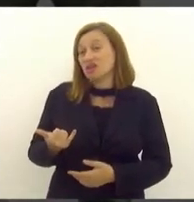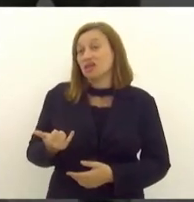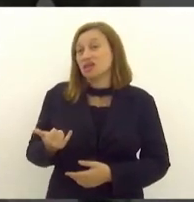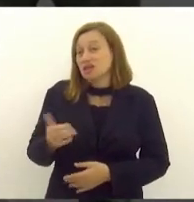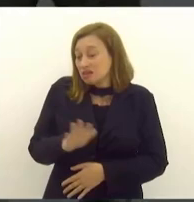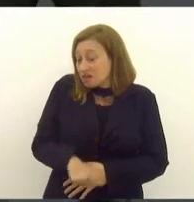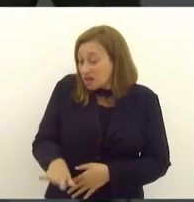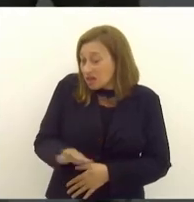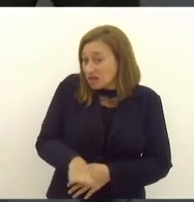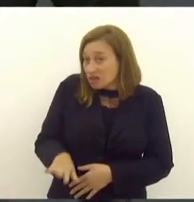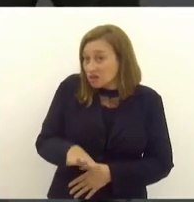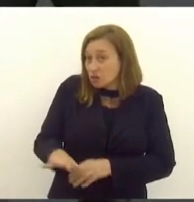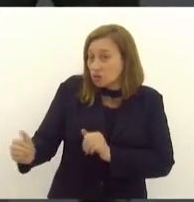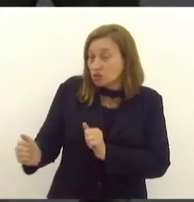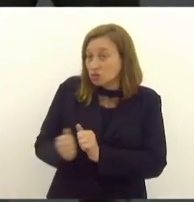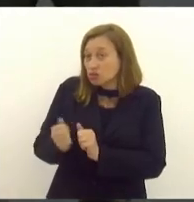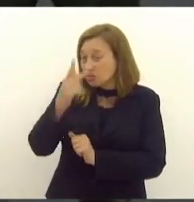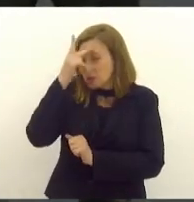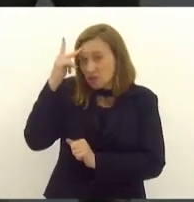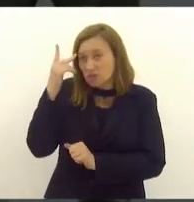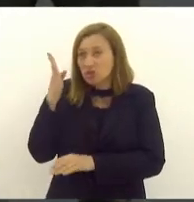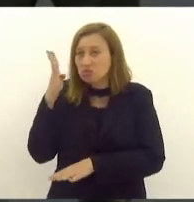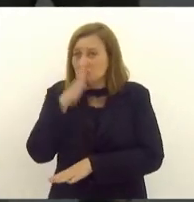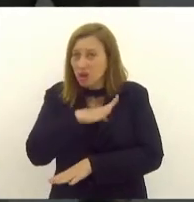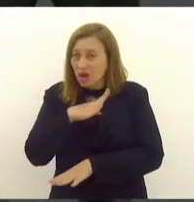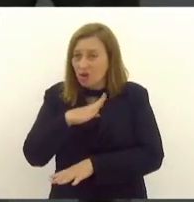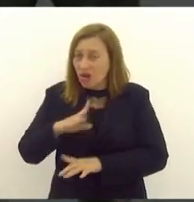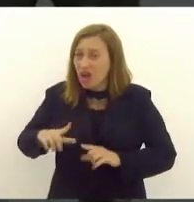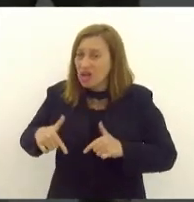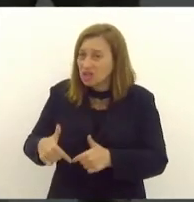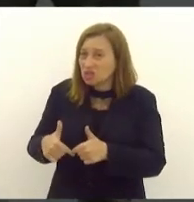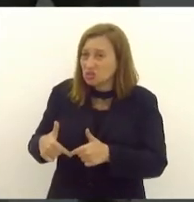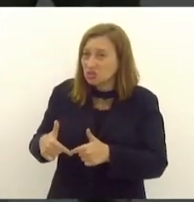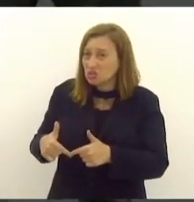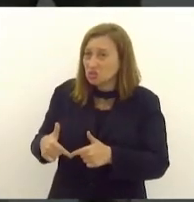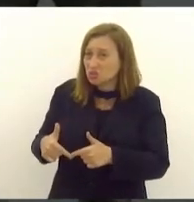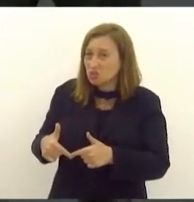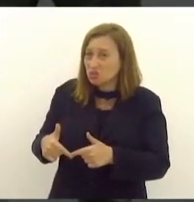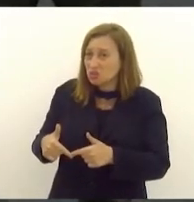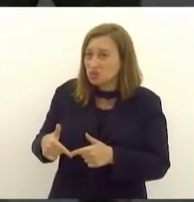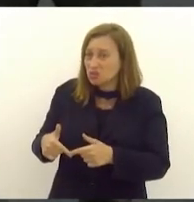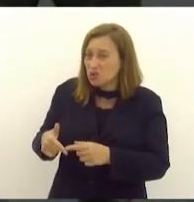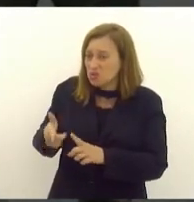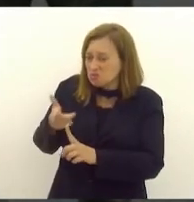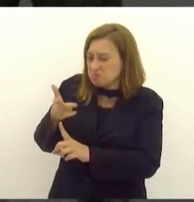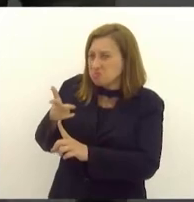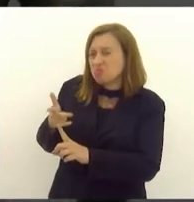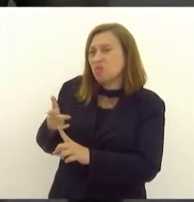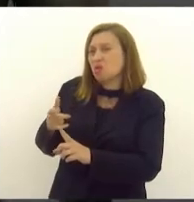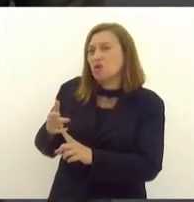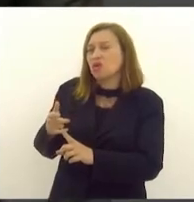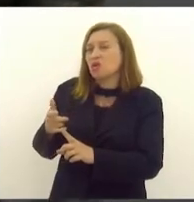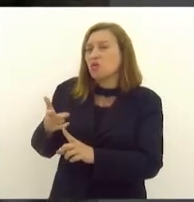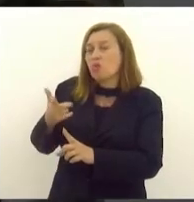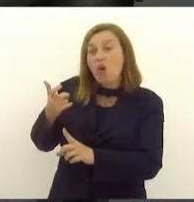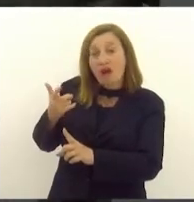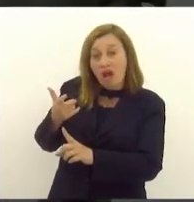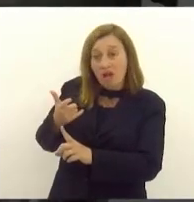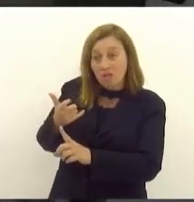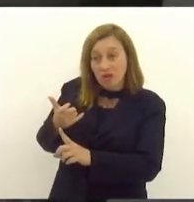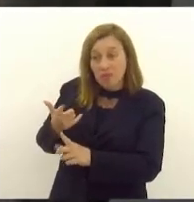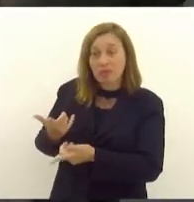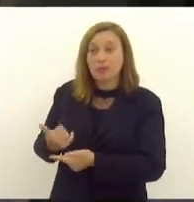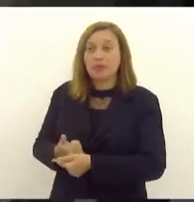de pessoas truculentas no entorno dele agindo com agressividade com spray de pimenta com armas